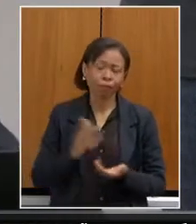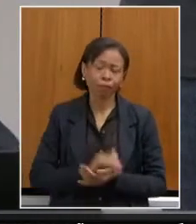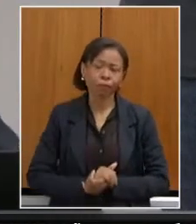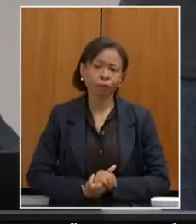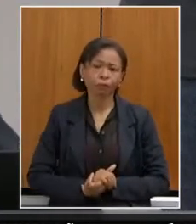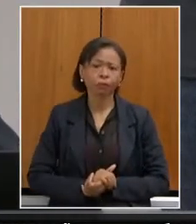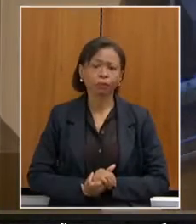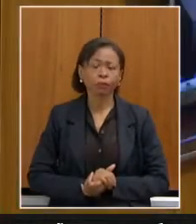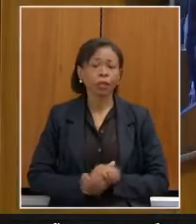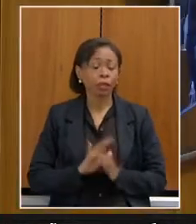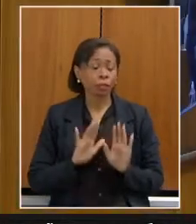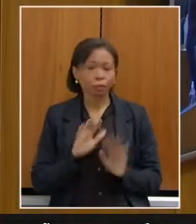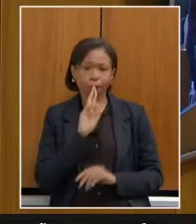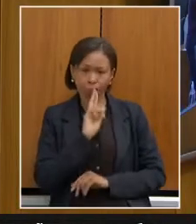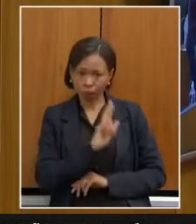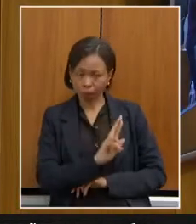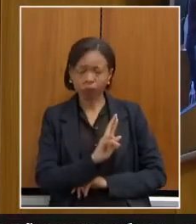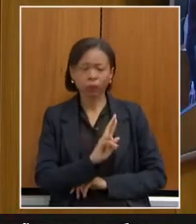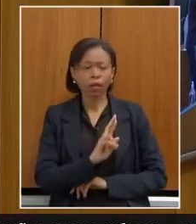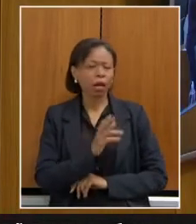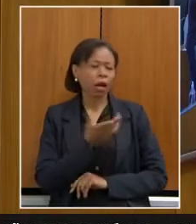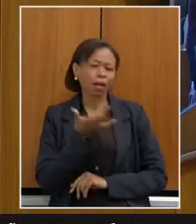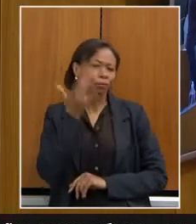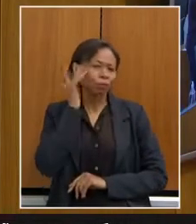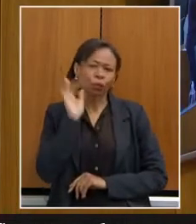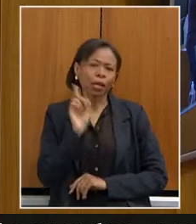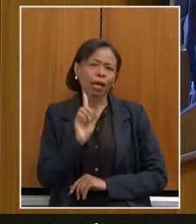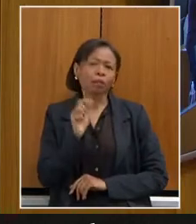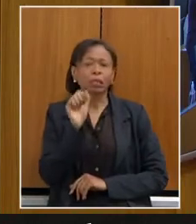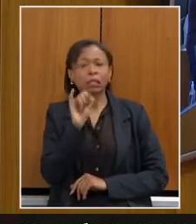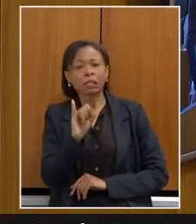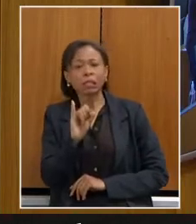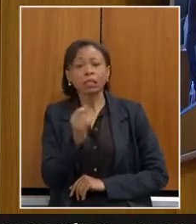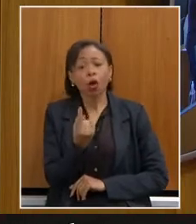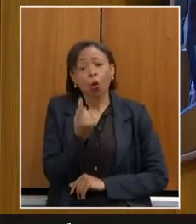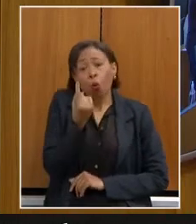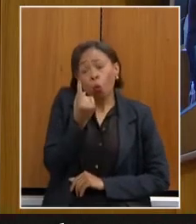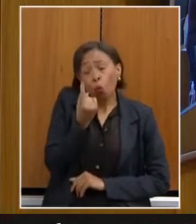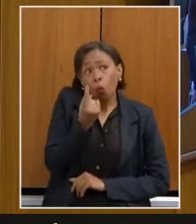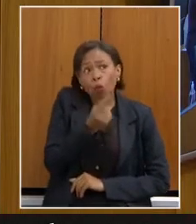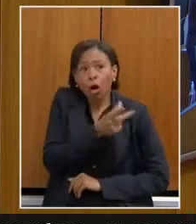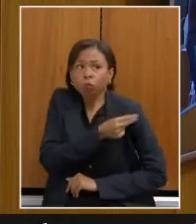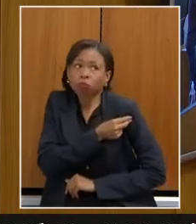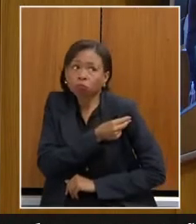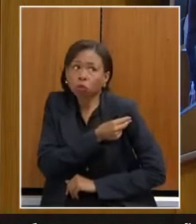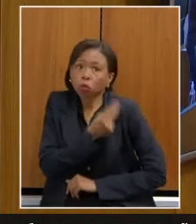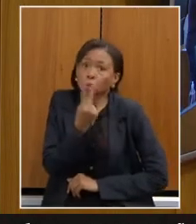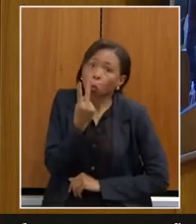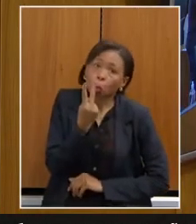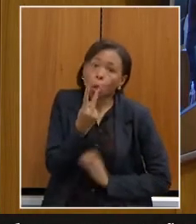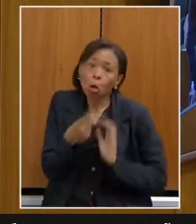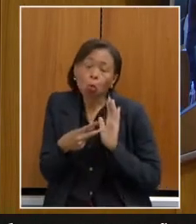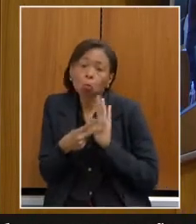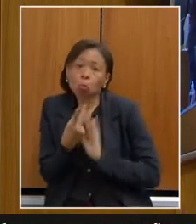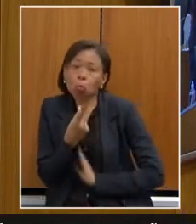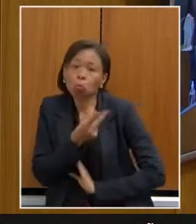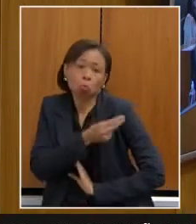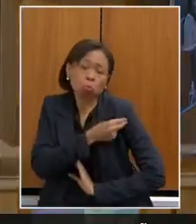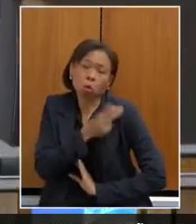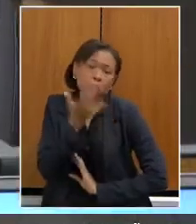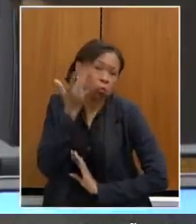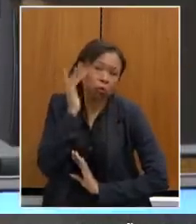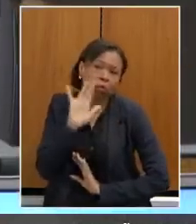Não se sabe ainda se vai ser apenas um reforço, uma dose única, se serão duas doses, mas o que se